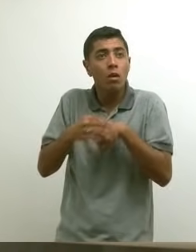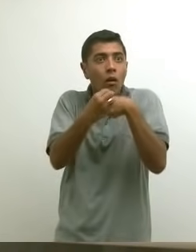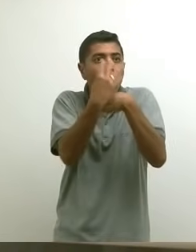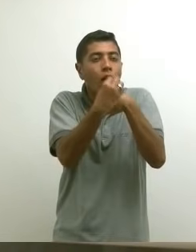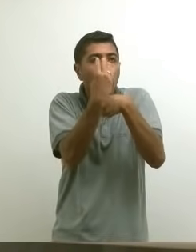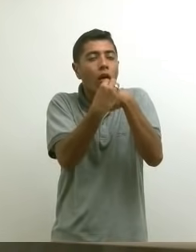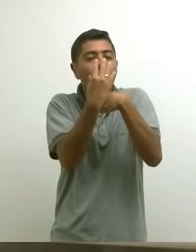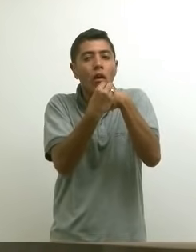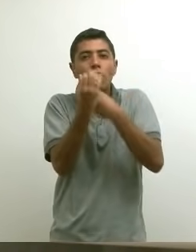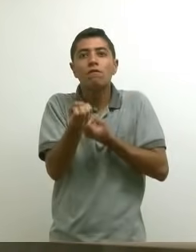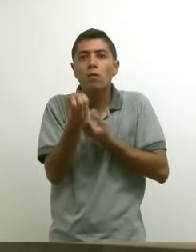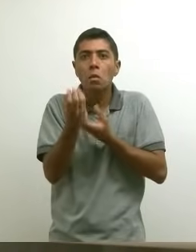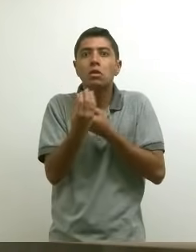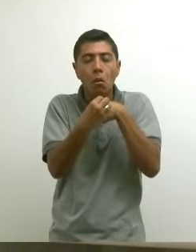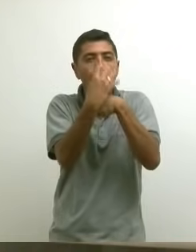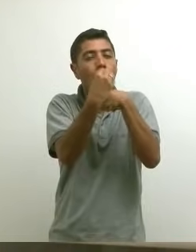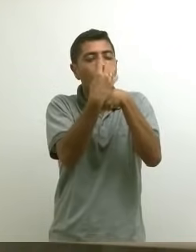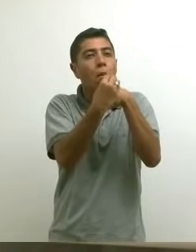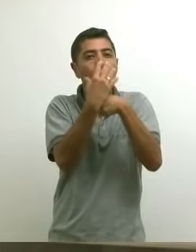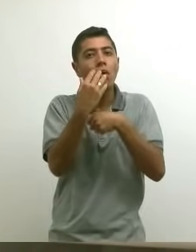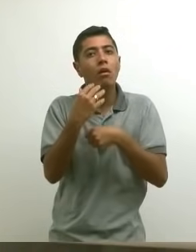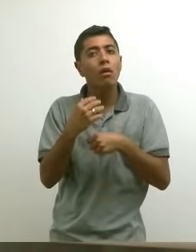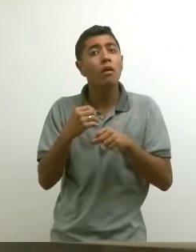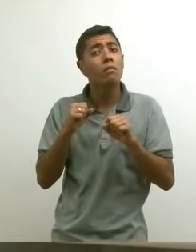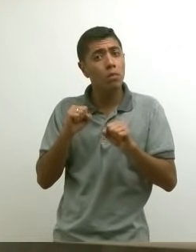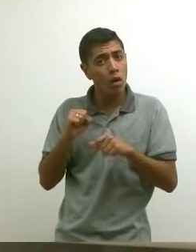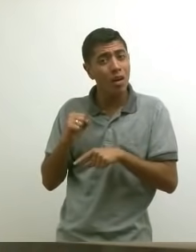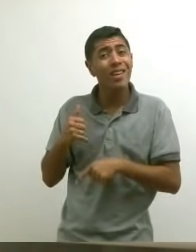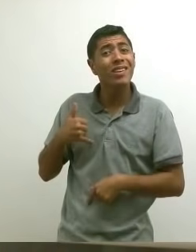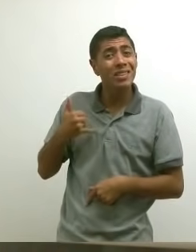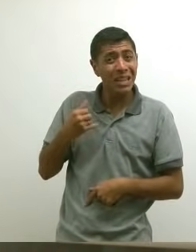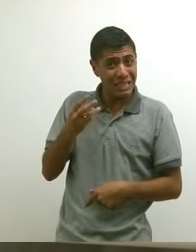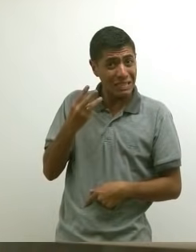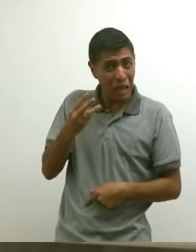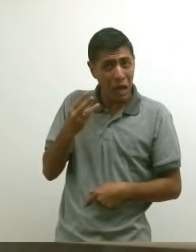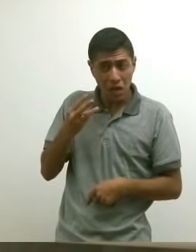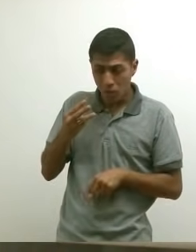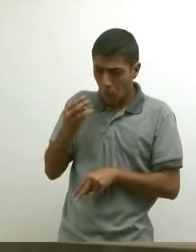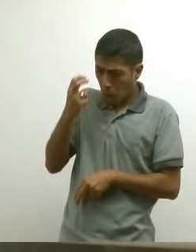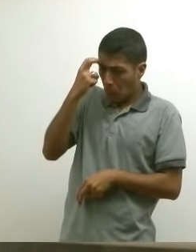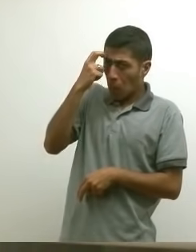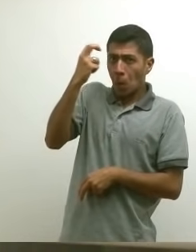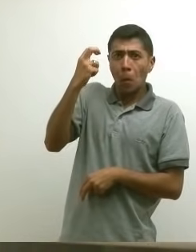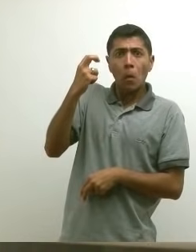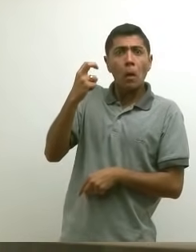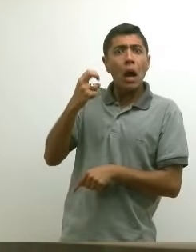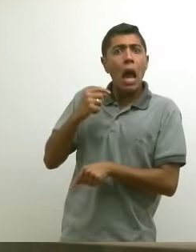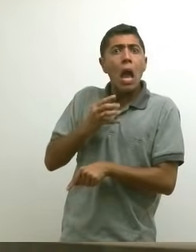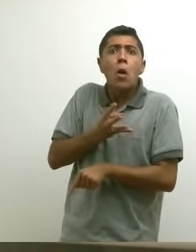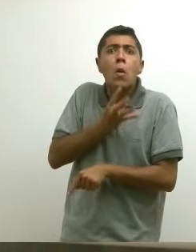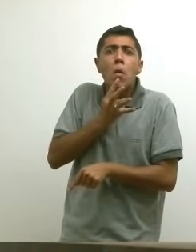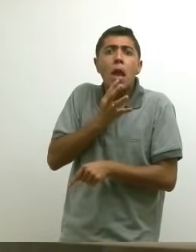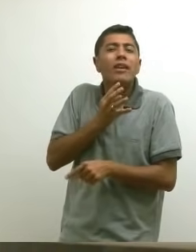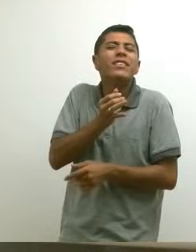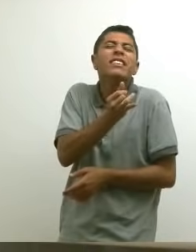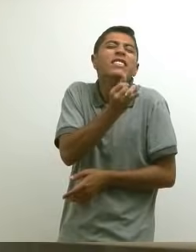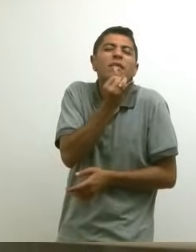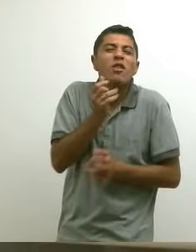pode saber tudo sobre dinossauros com três anos de idade e ser viciado em dinossauros